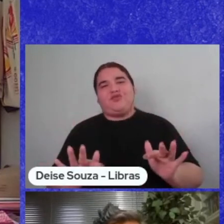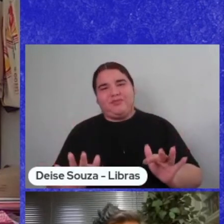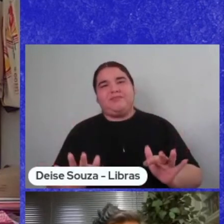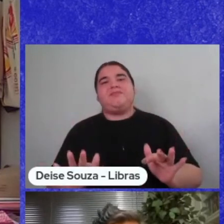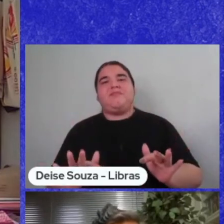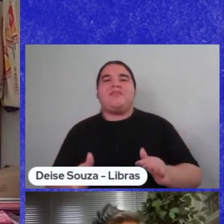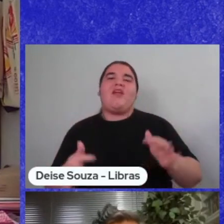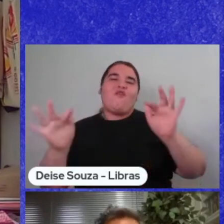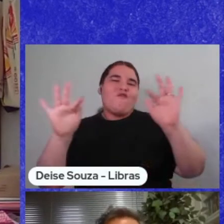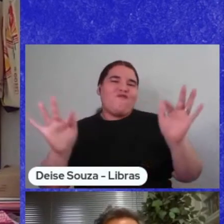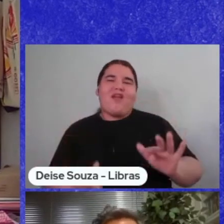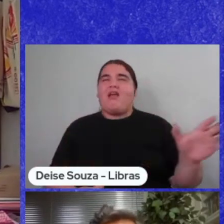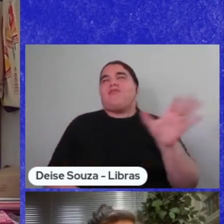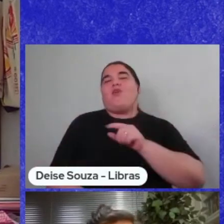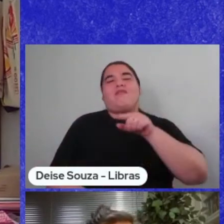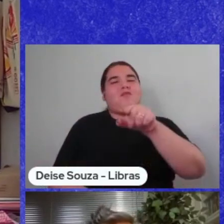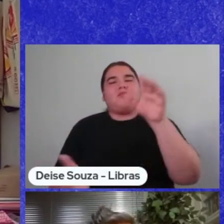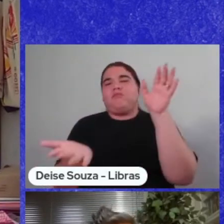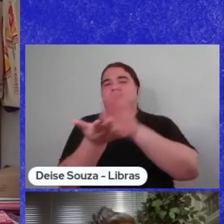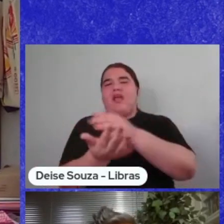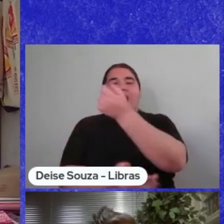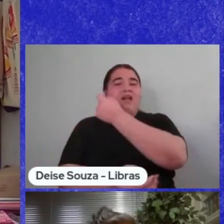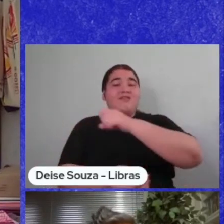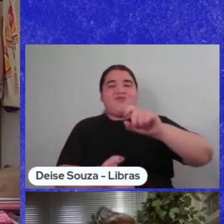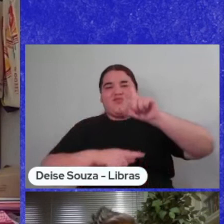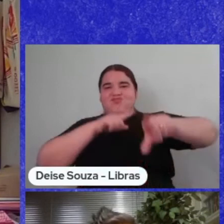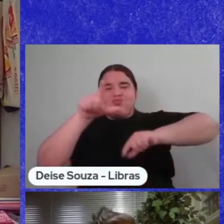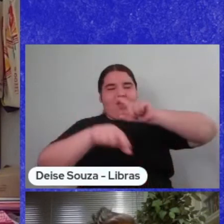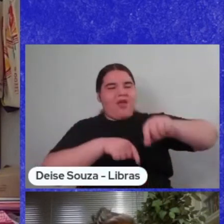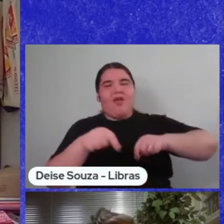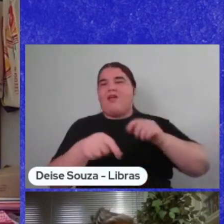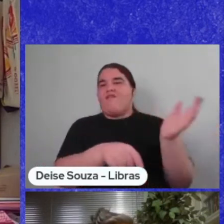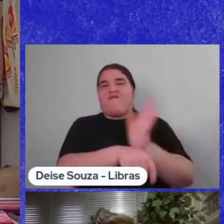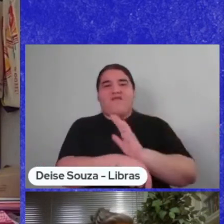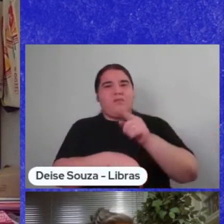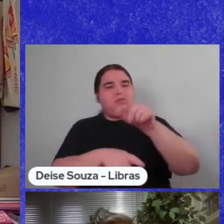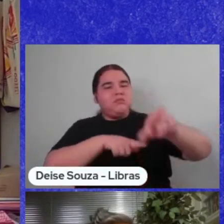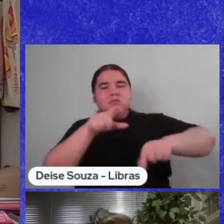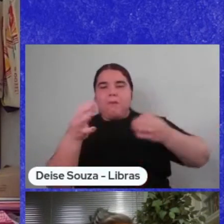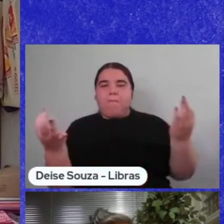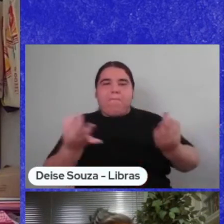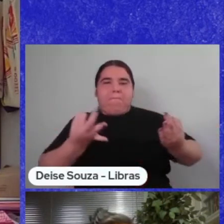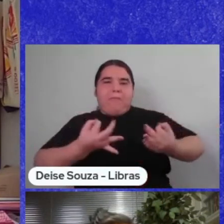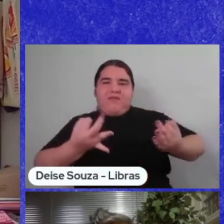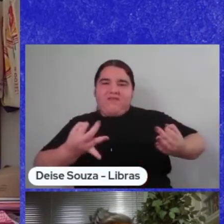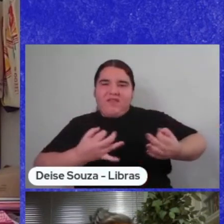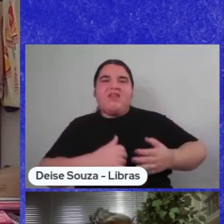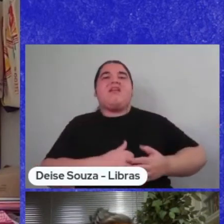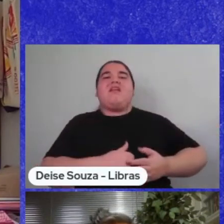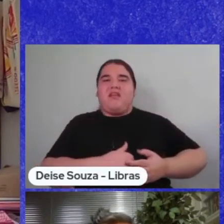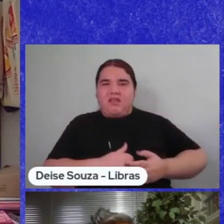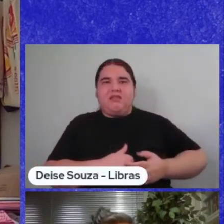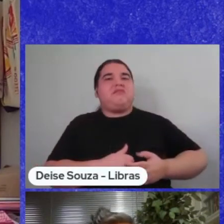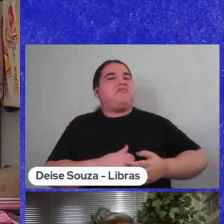curadoria bafo, assim, tipo, milhões de filmes, e tá incrível, assim, de verdade. Eu acho que as pessoas têm uma janelona